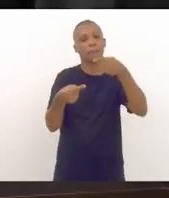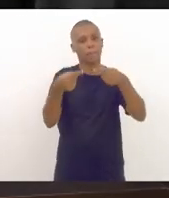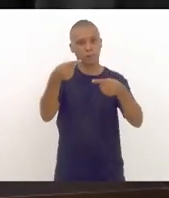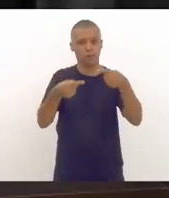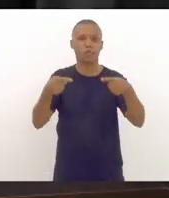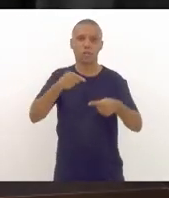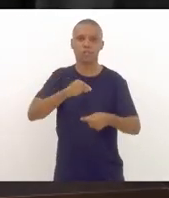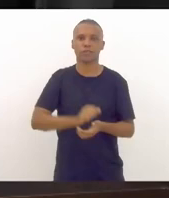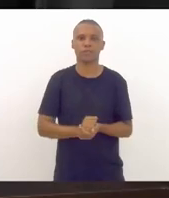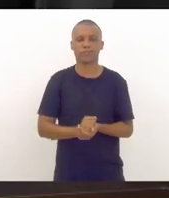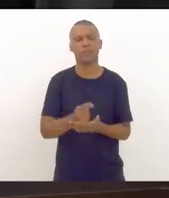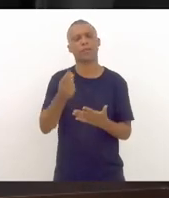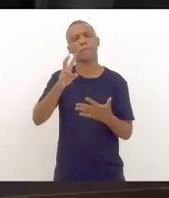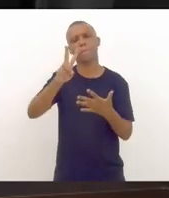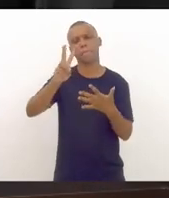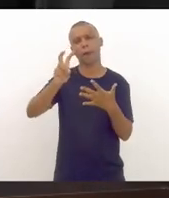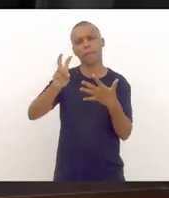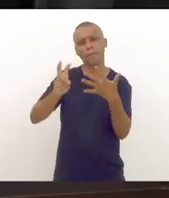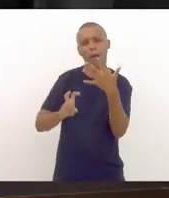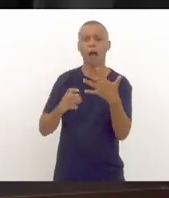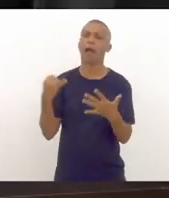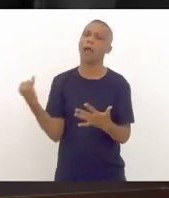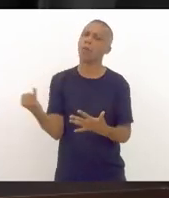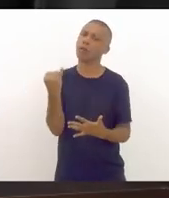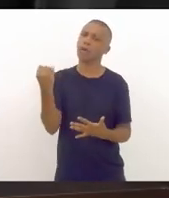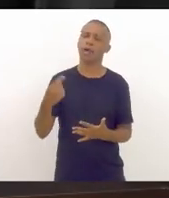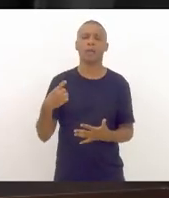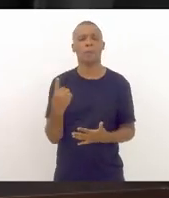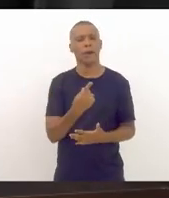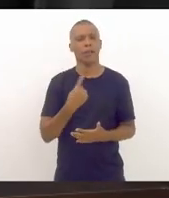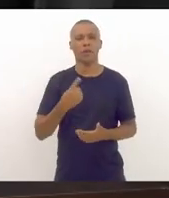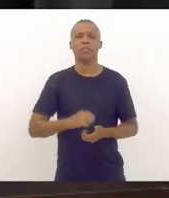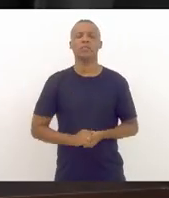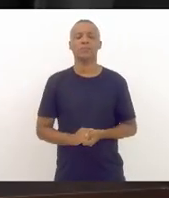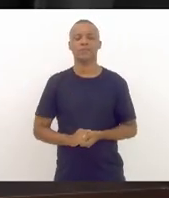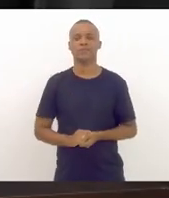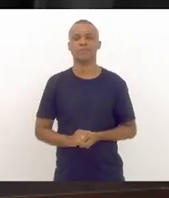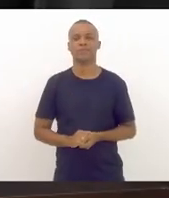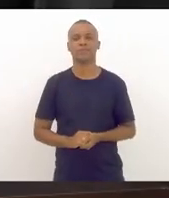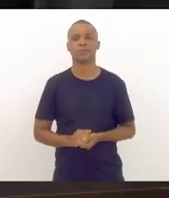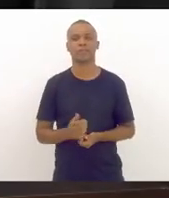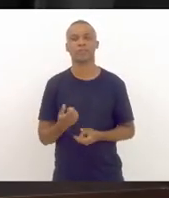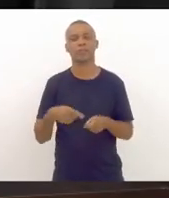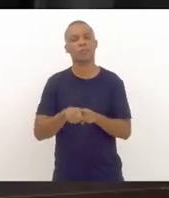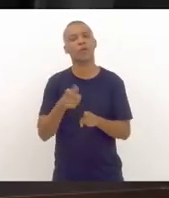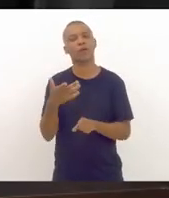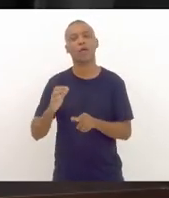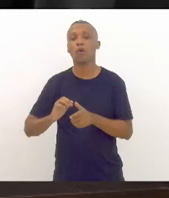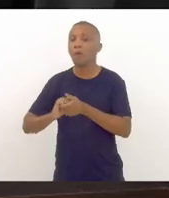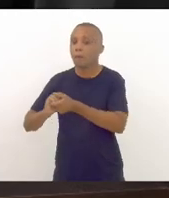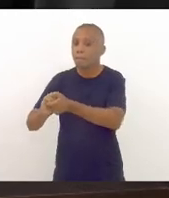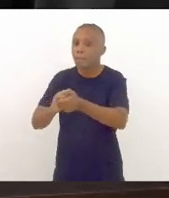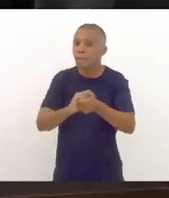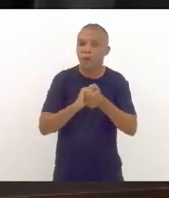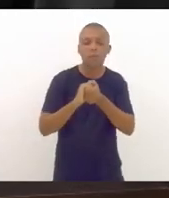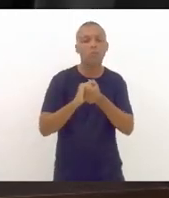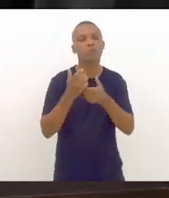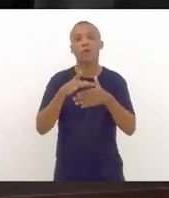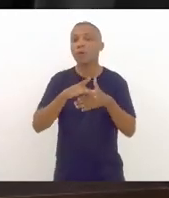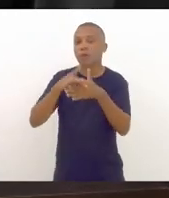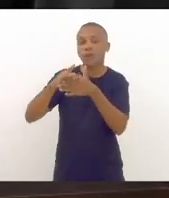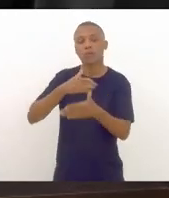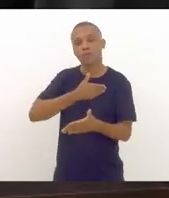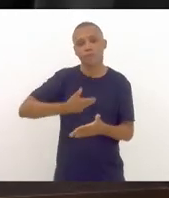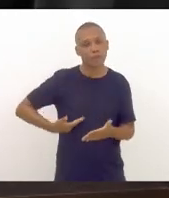em tantos temas caros e importantes para todos nós. Queria aqui cumprimentar o meu líder, governador